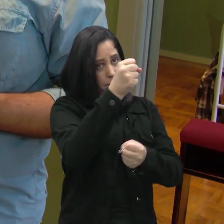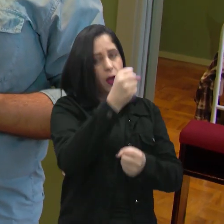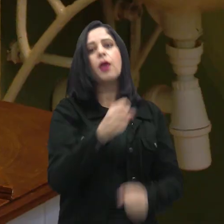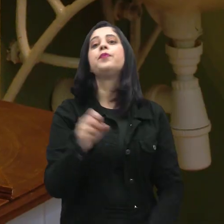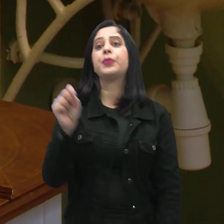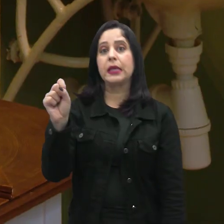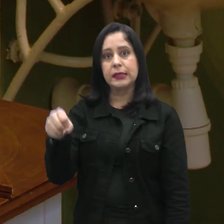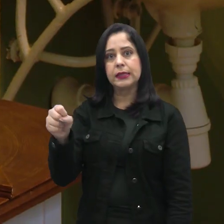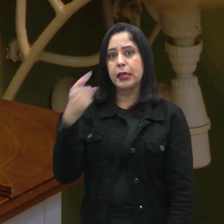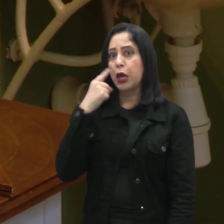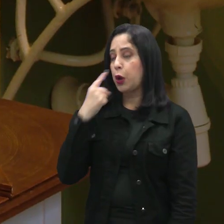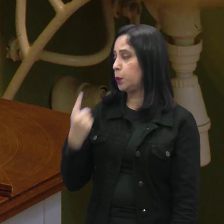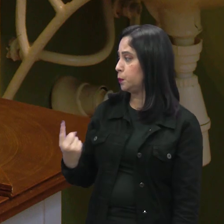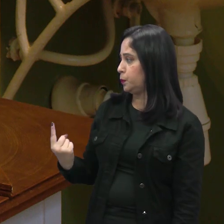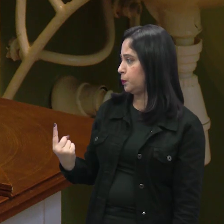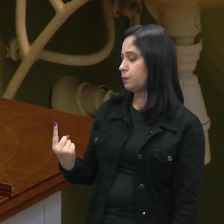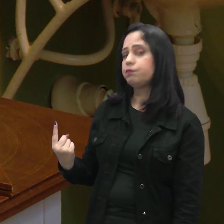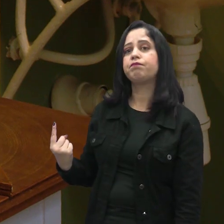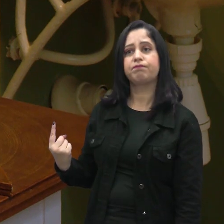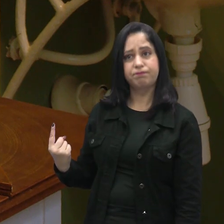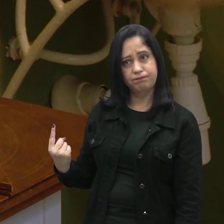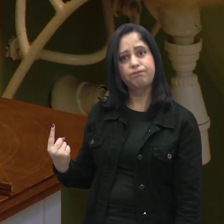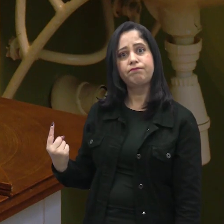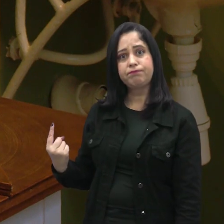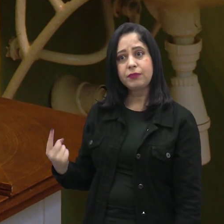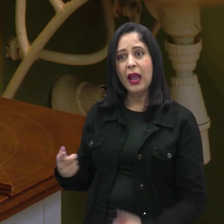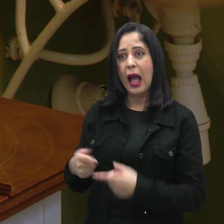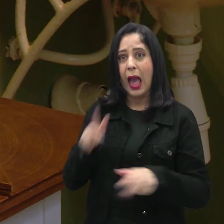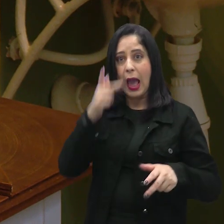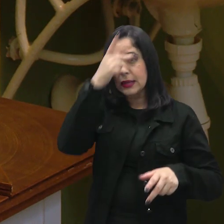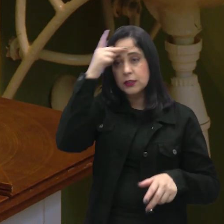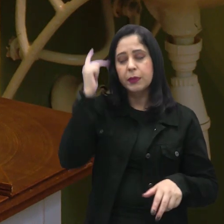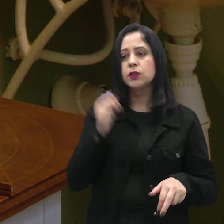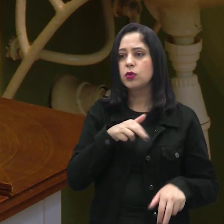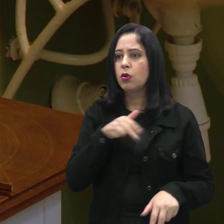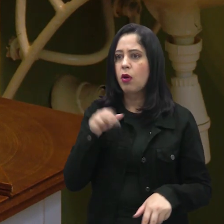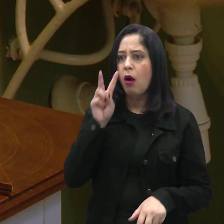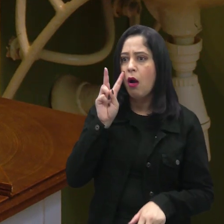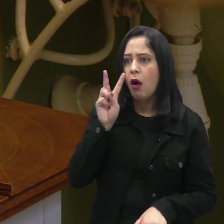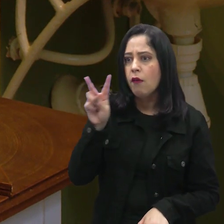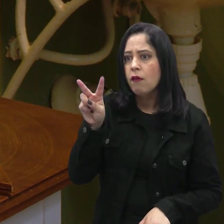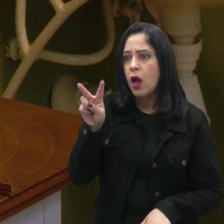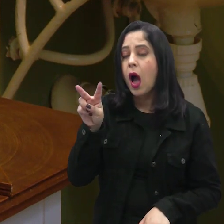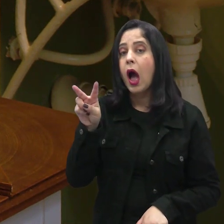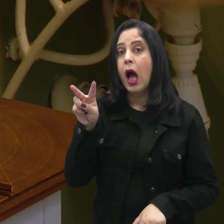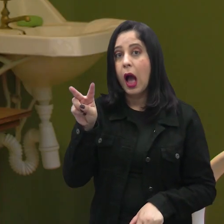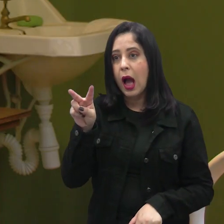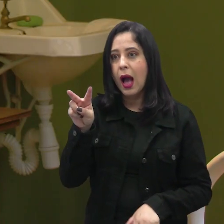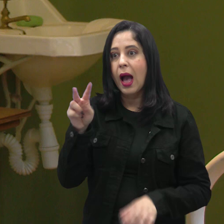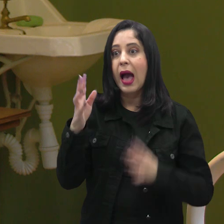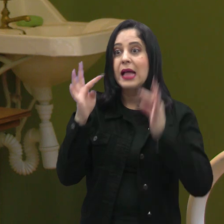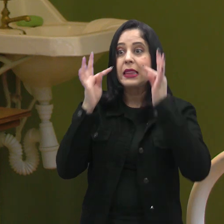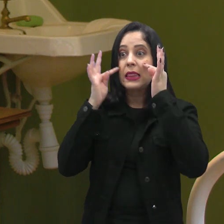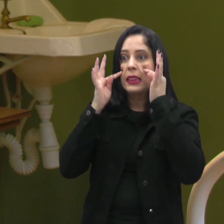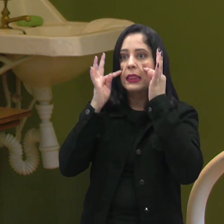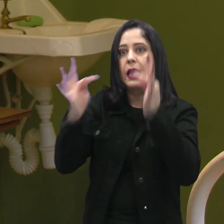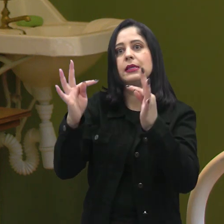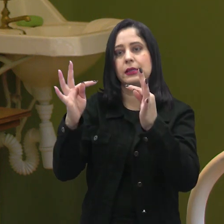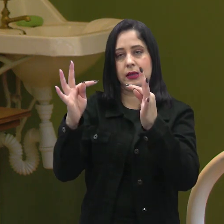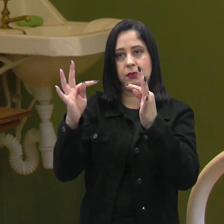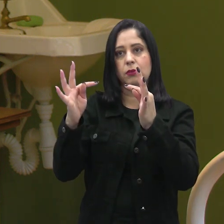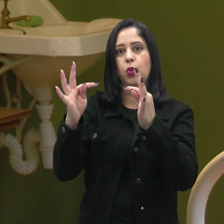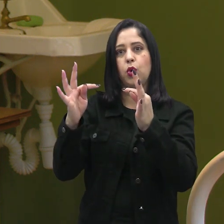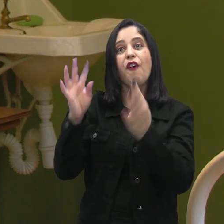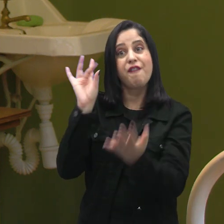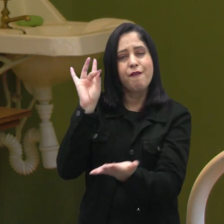dúvida nenhuma, colocadas neste espaço de visitação, não só para identificar ou para associar a tuberculose, elas são testemunhas, de